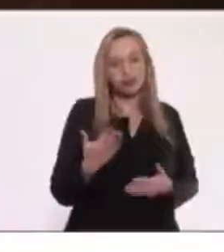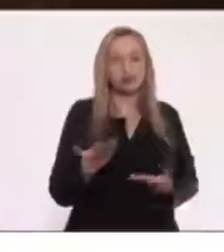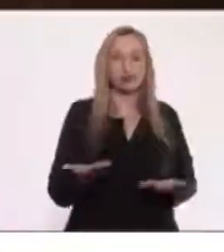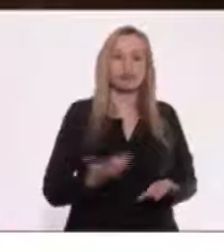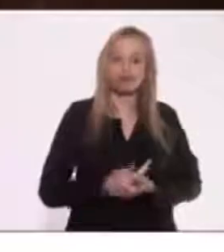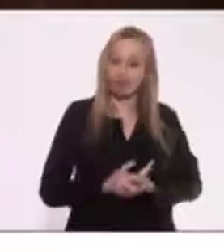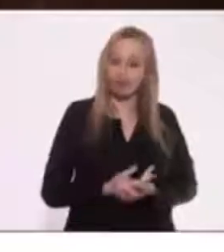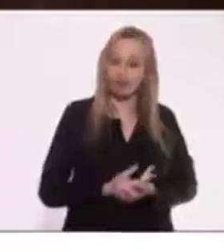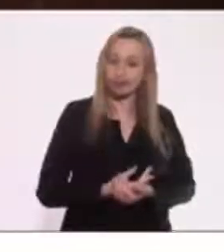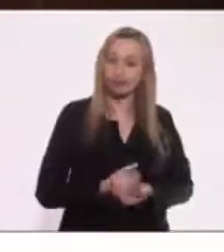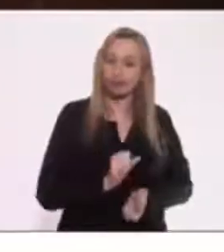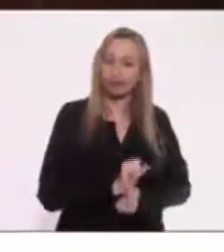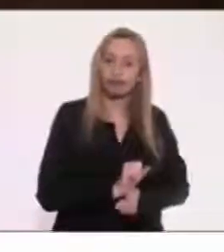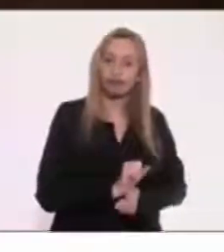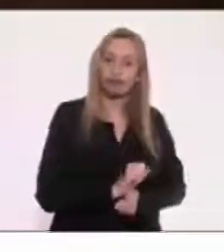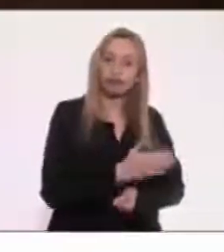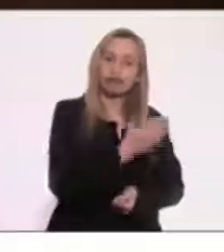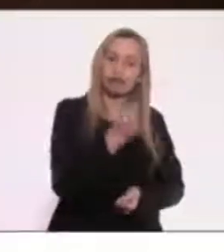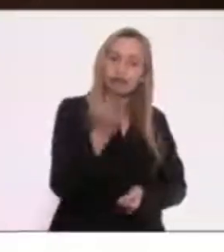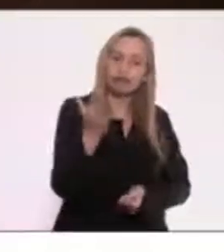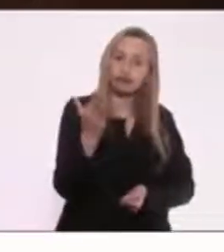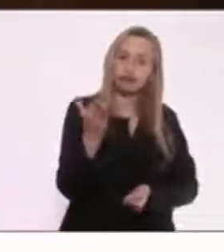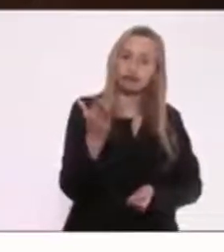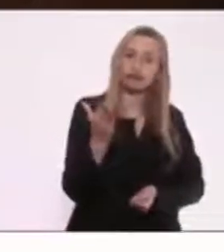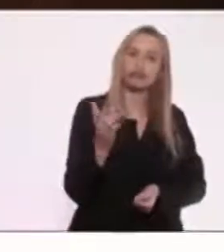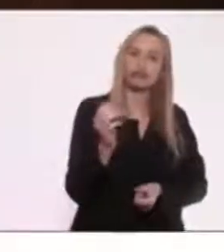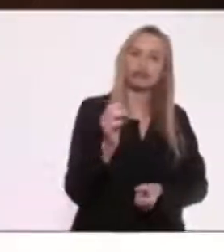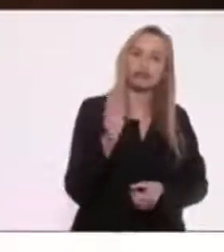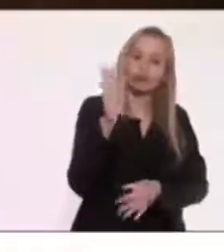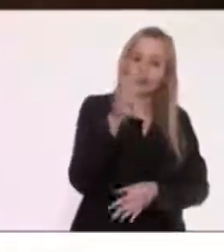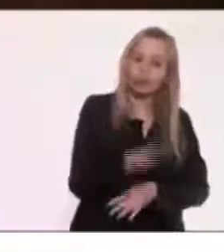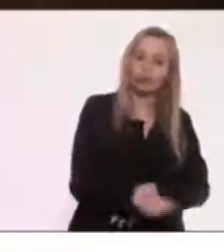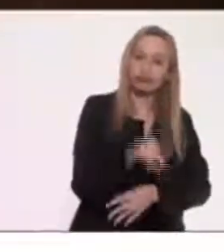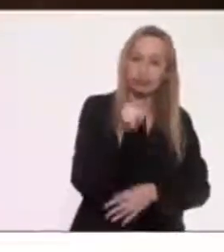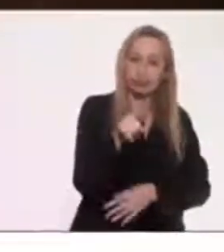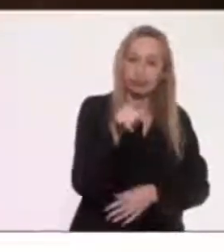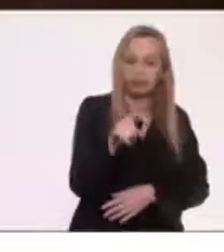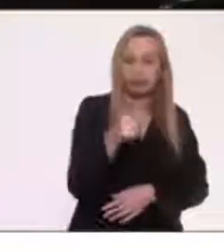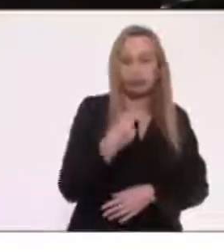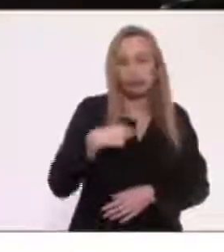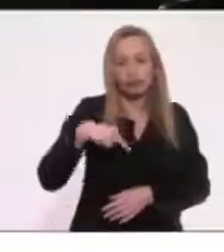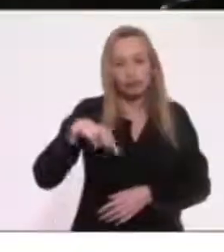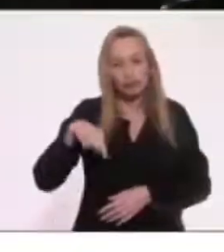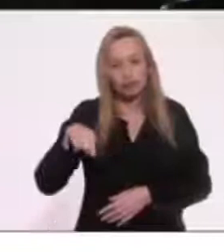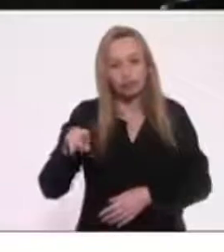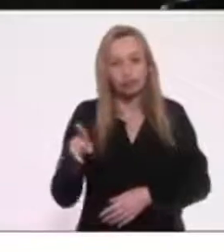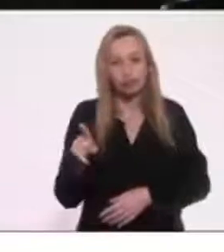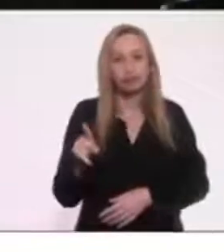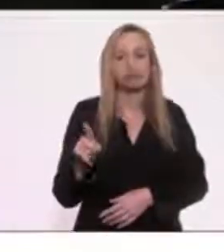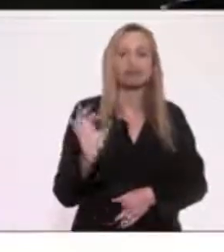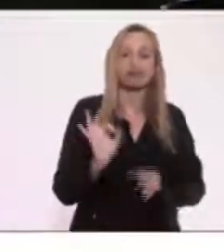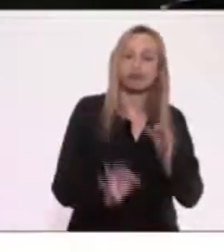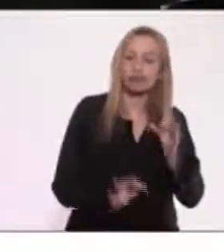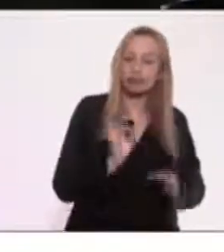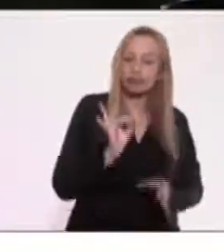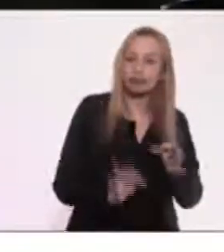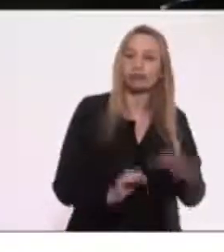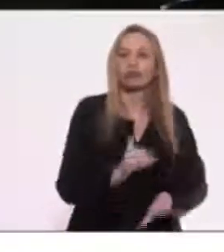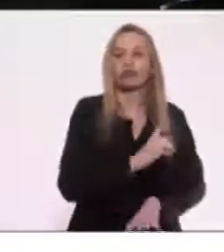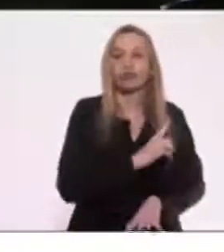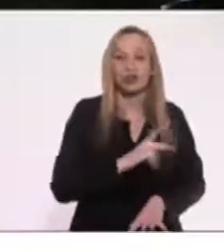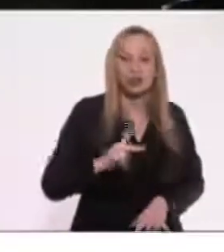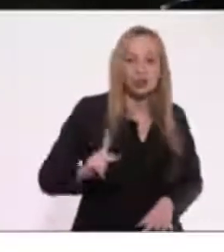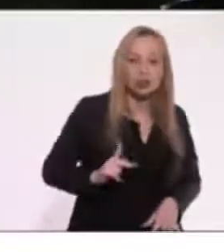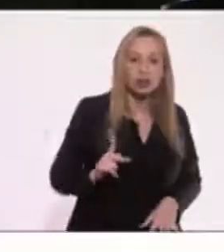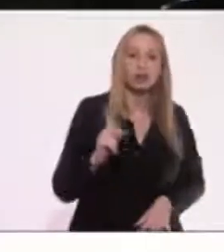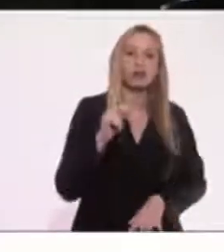martírio. E aqui estão eles, olha, passaram uma tarde aqui, têm ido diuturnamente ao Tribunal de Justiça, à Defensoria